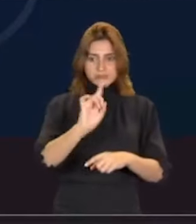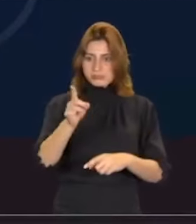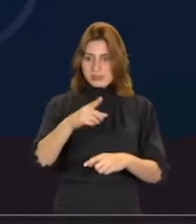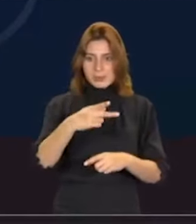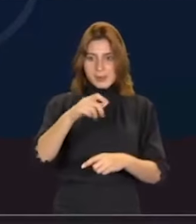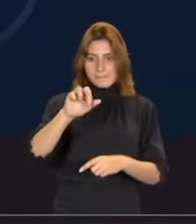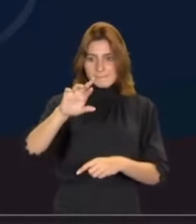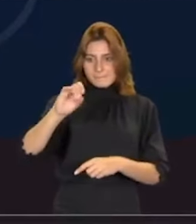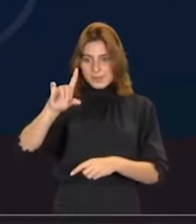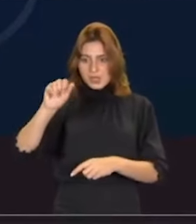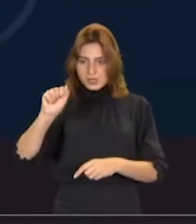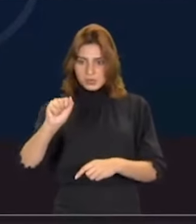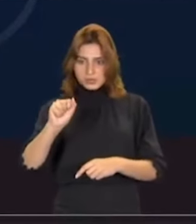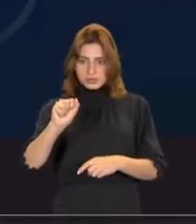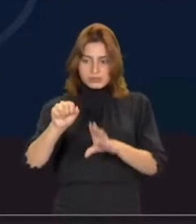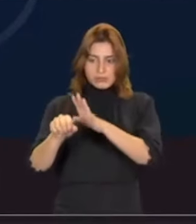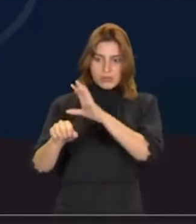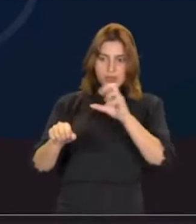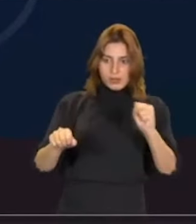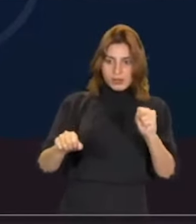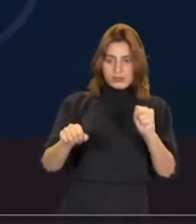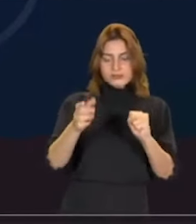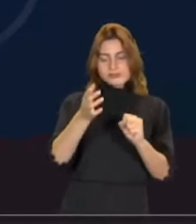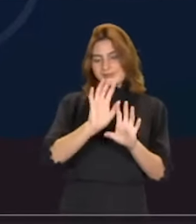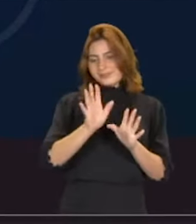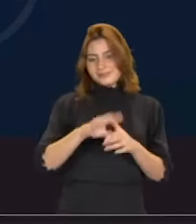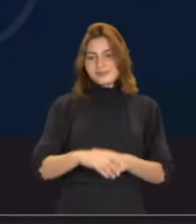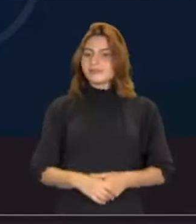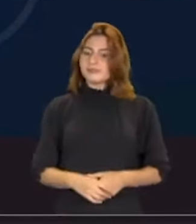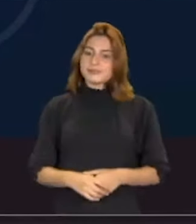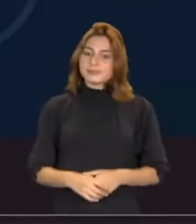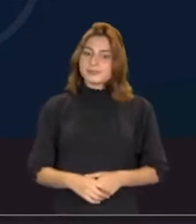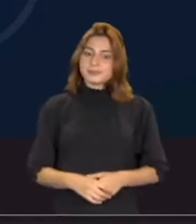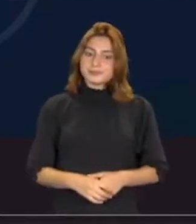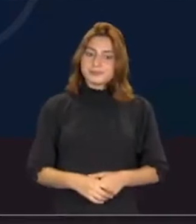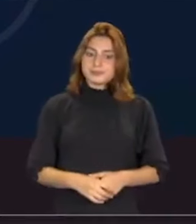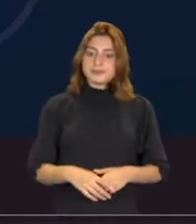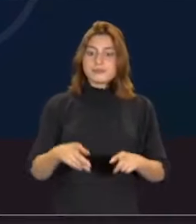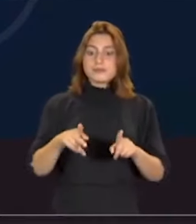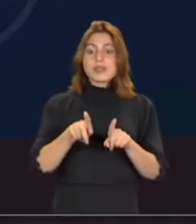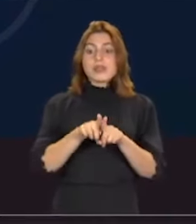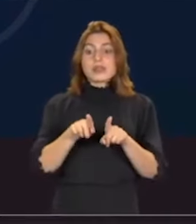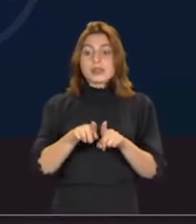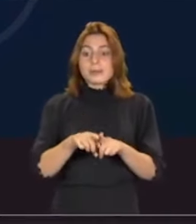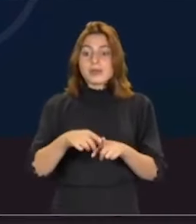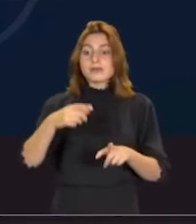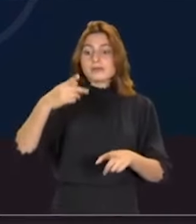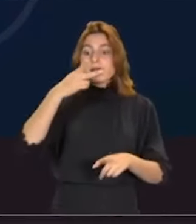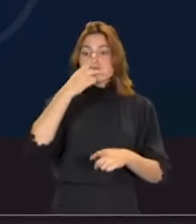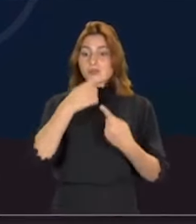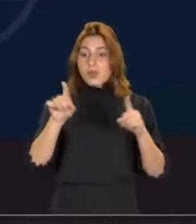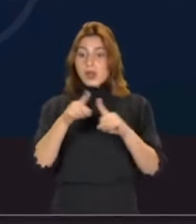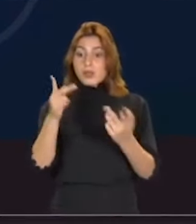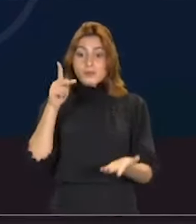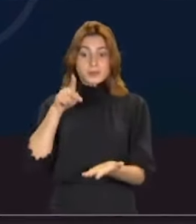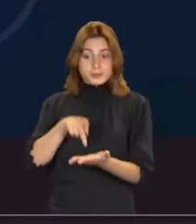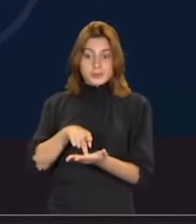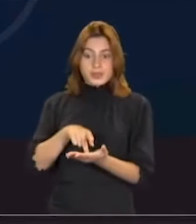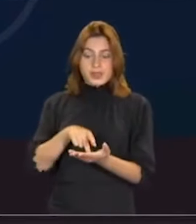em jingles eleitorais, assegurando assim o direito do criador, que também é um eleitor, de ter a sua obra e sua